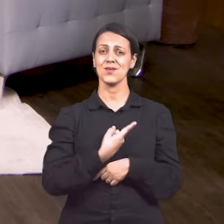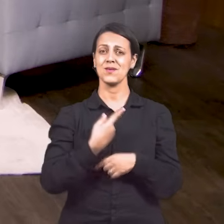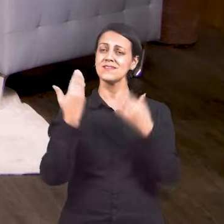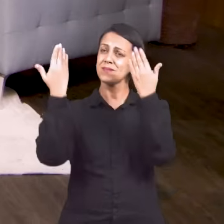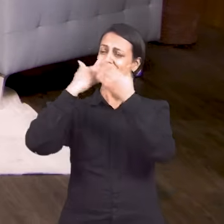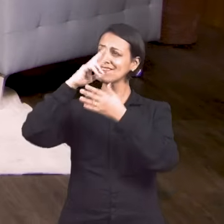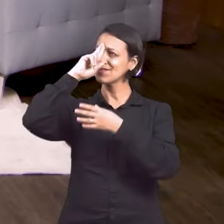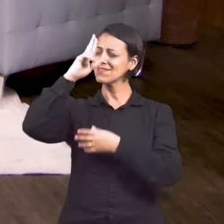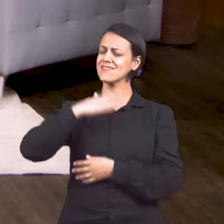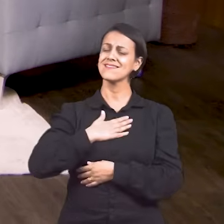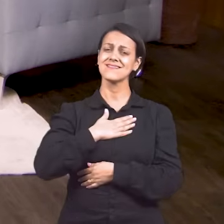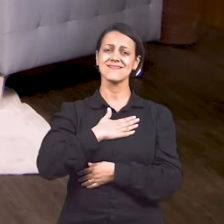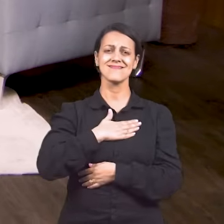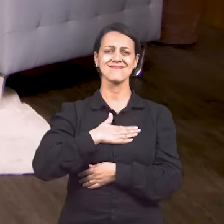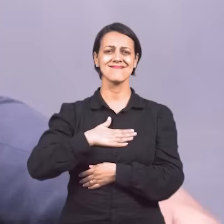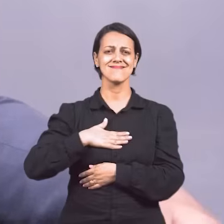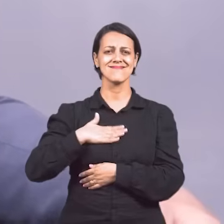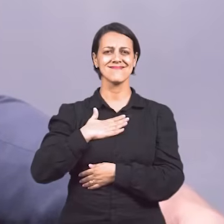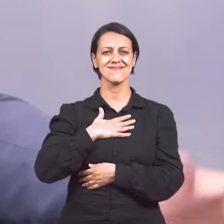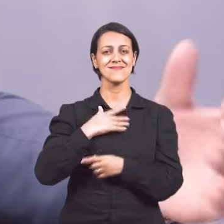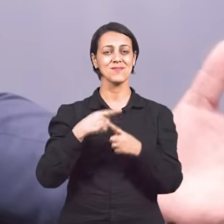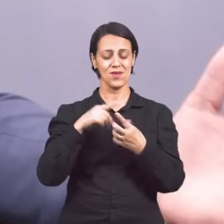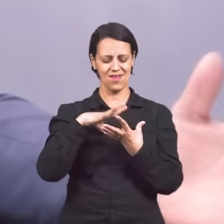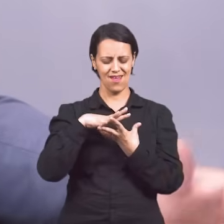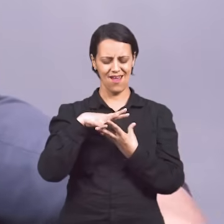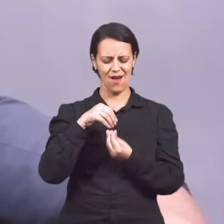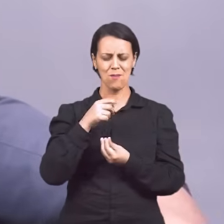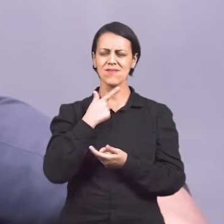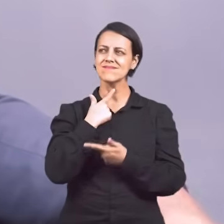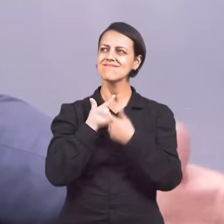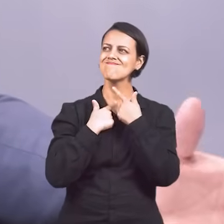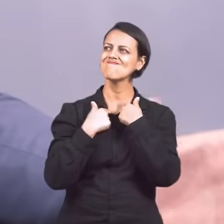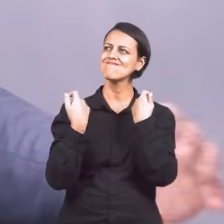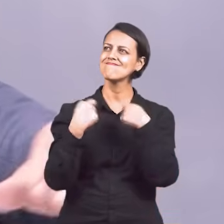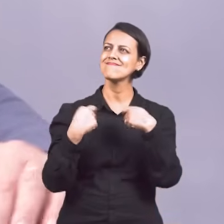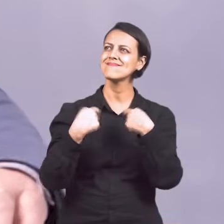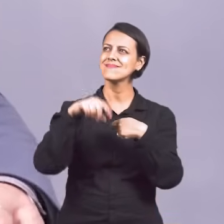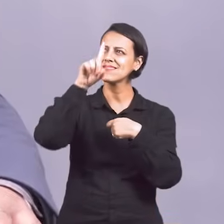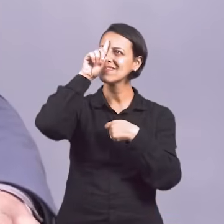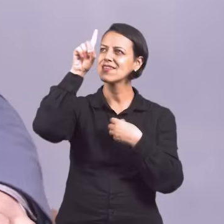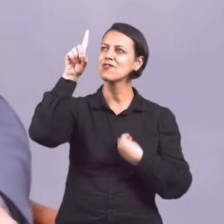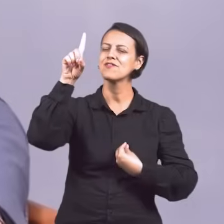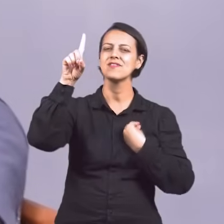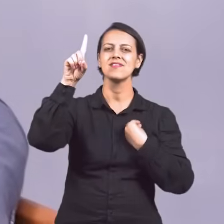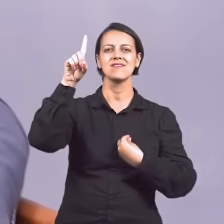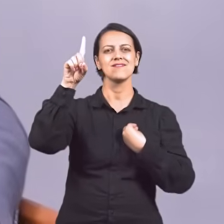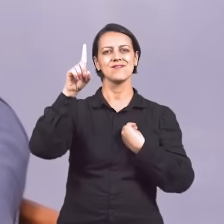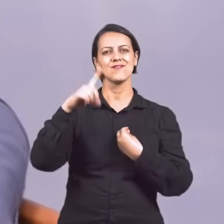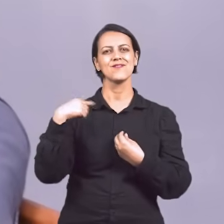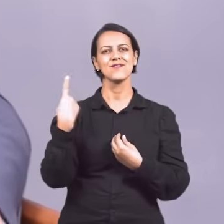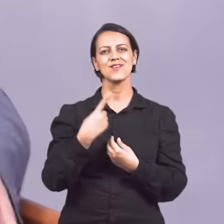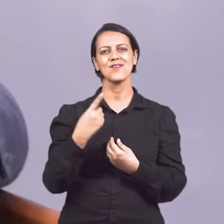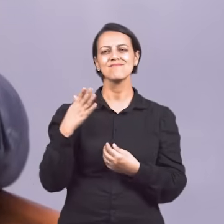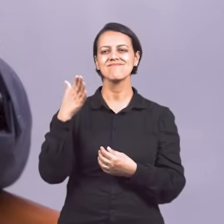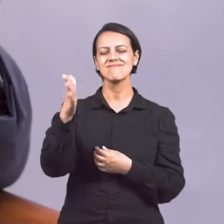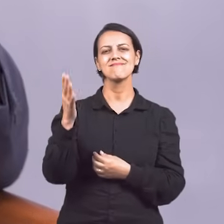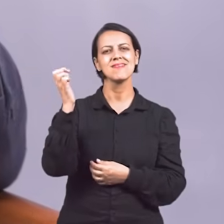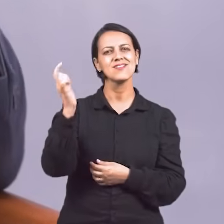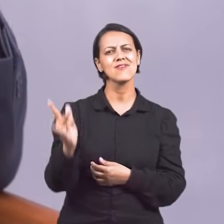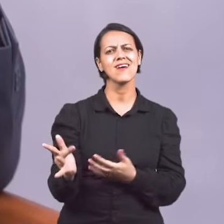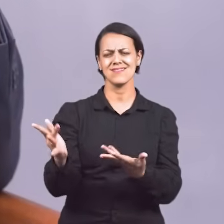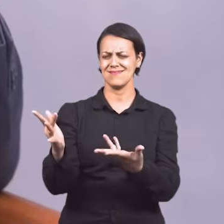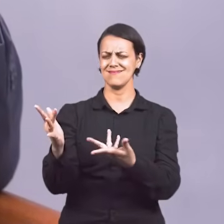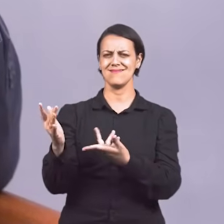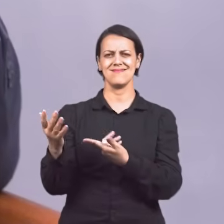A nossa alma ela tem sede do Deus vivo e quando nós nos encontramos, especialmente pela madrugada, é uma maravilha realmente. E se você